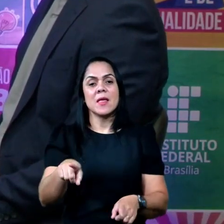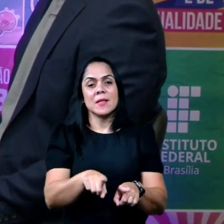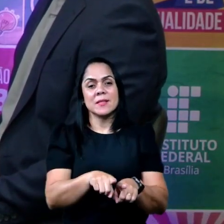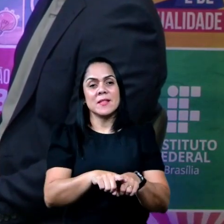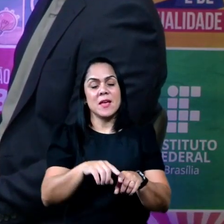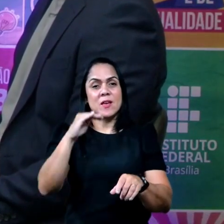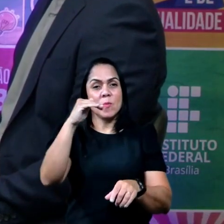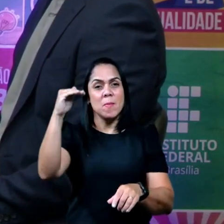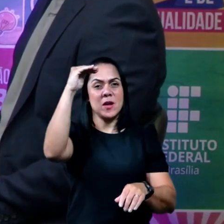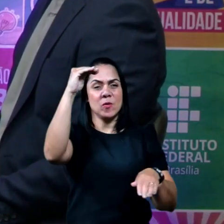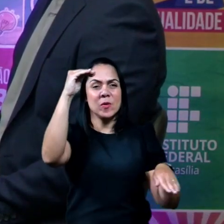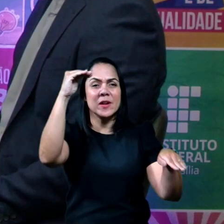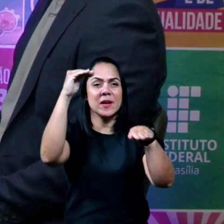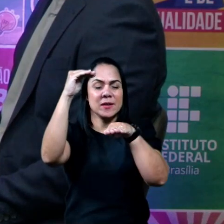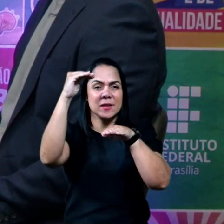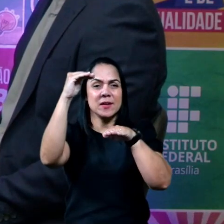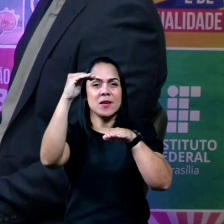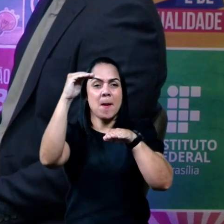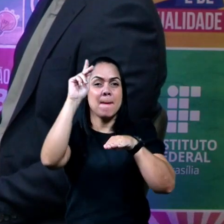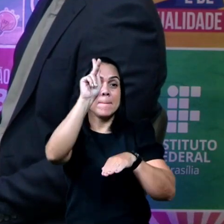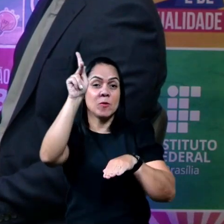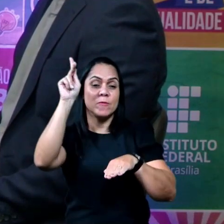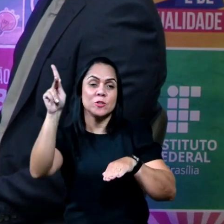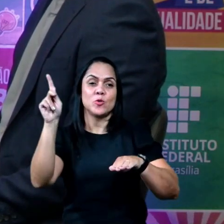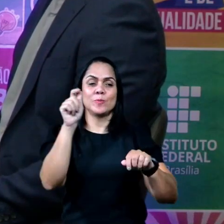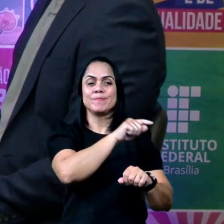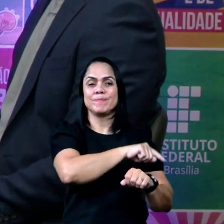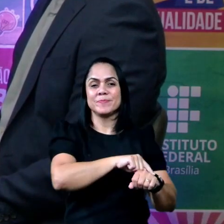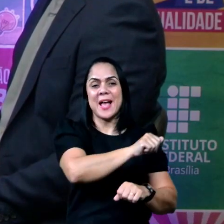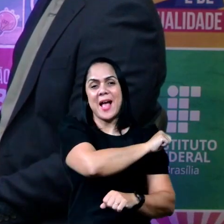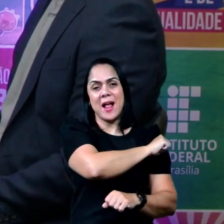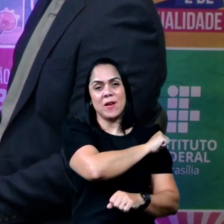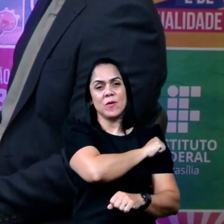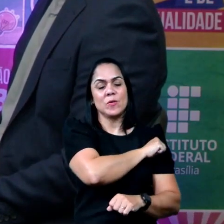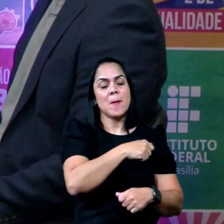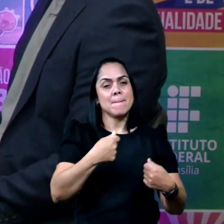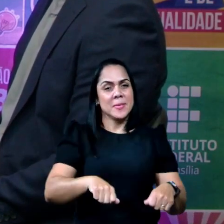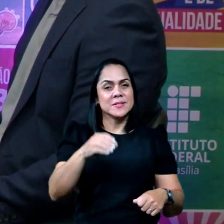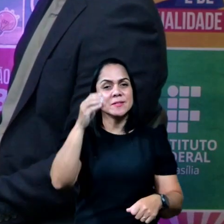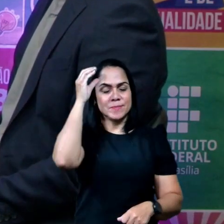Perfeito. Juridicamente já validada, então o professor tem que ter essa consciência de